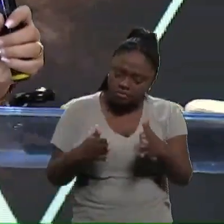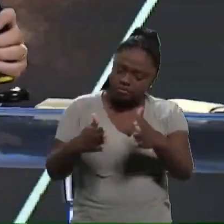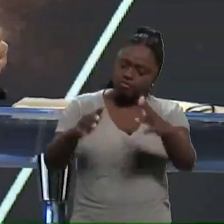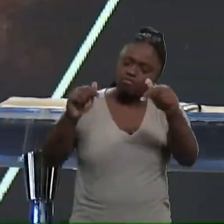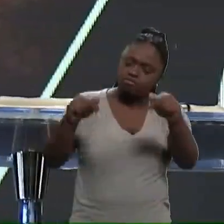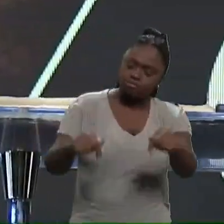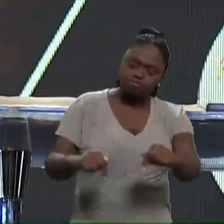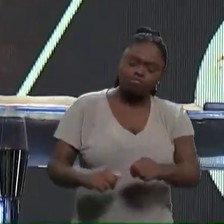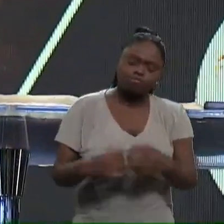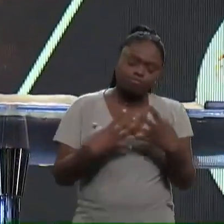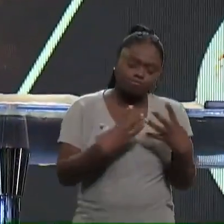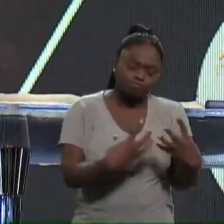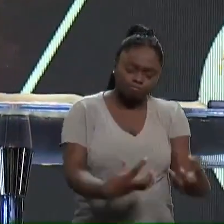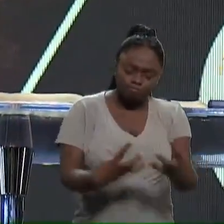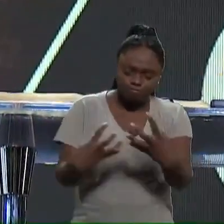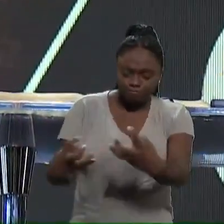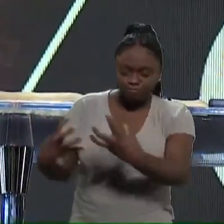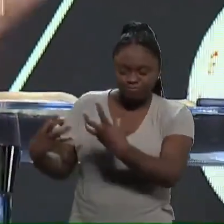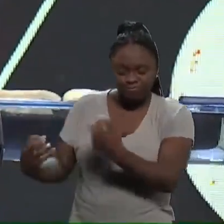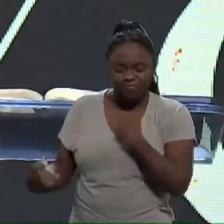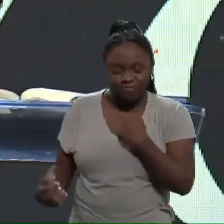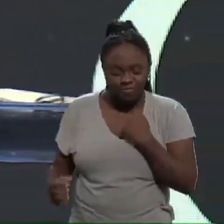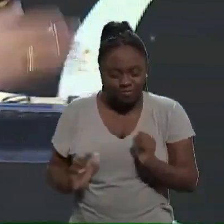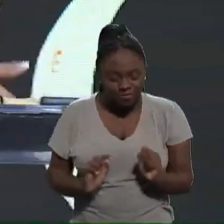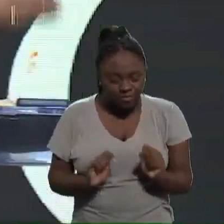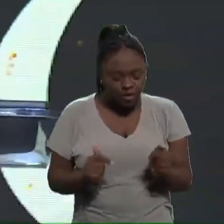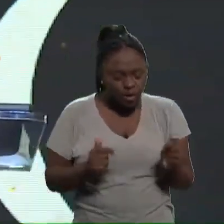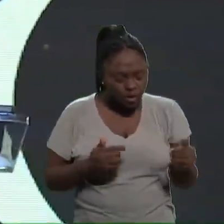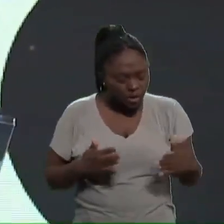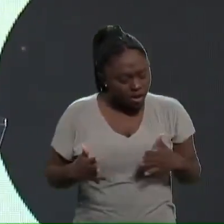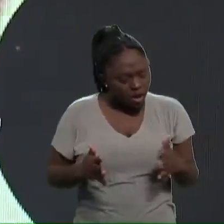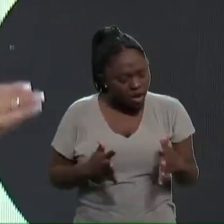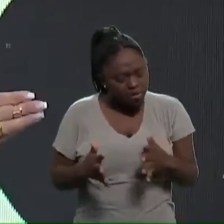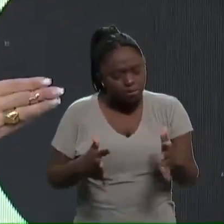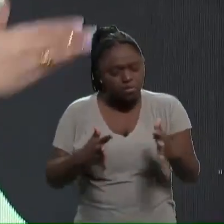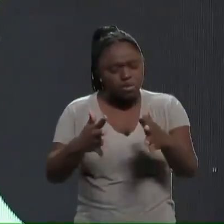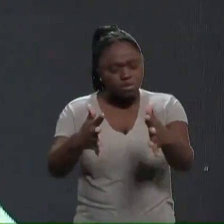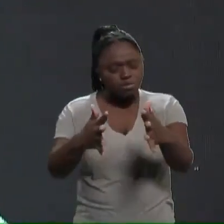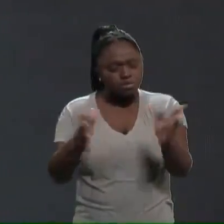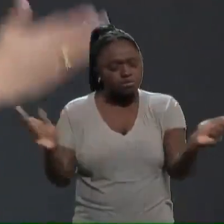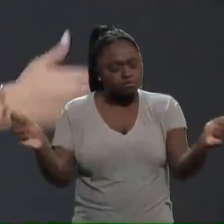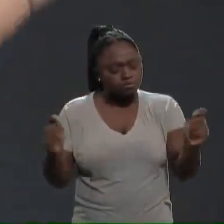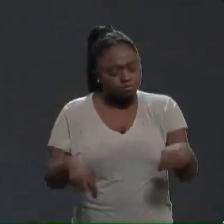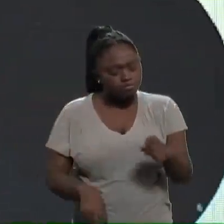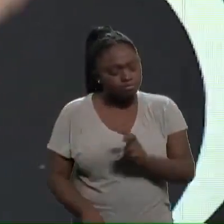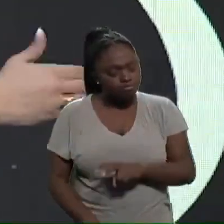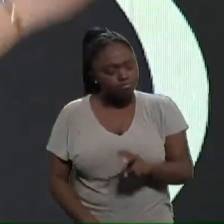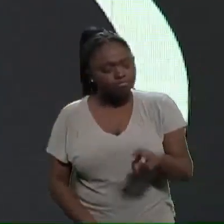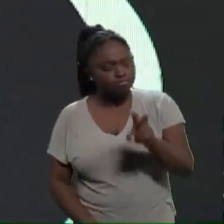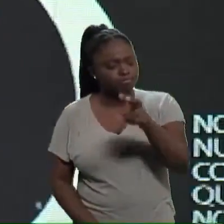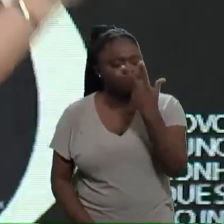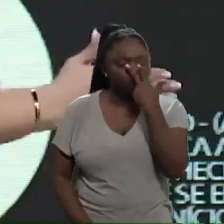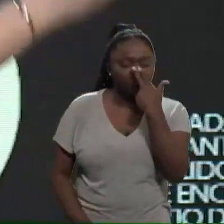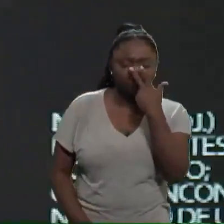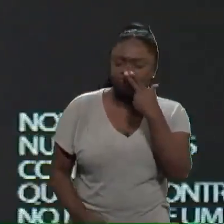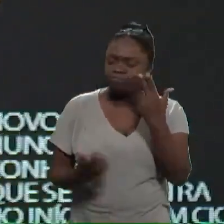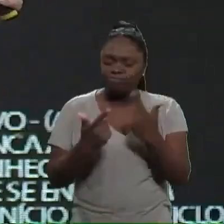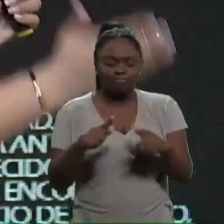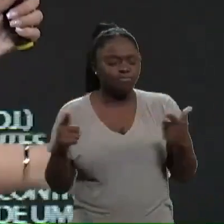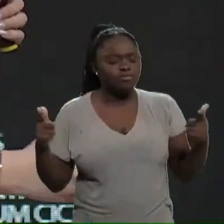está árido. Eu vou fazer um caminho de passagem naquilo que parece que não